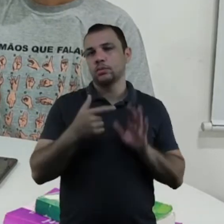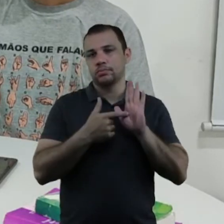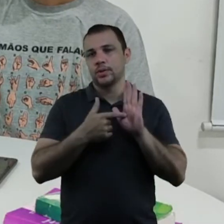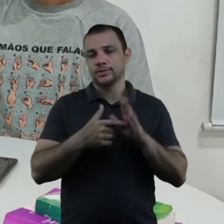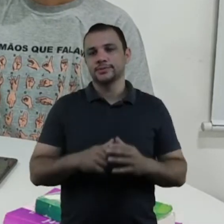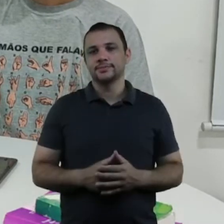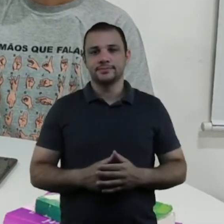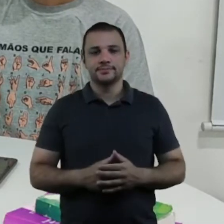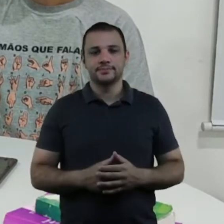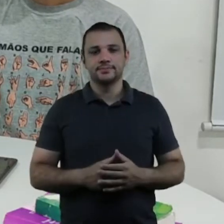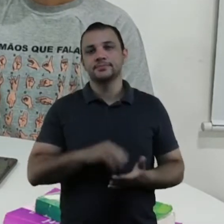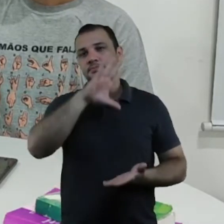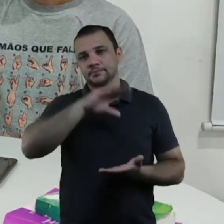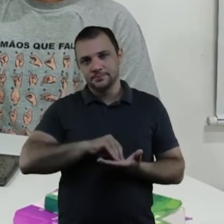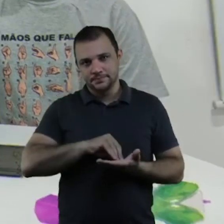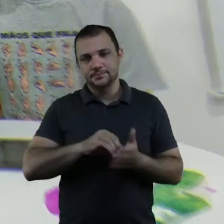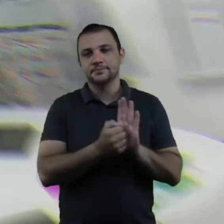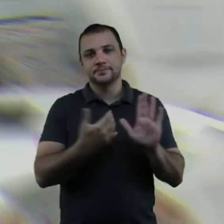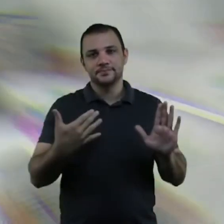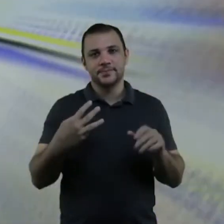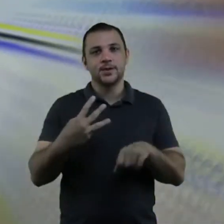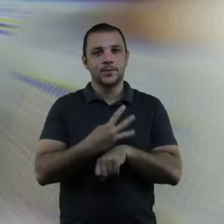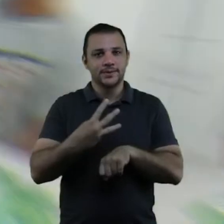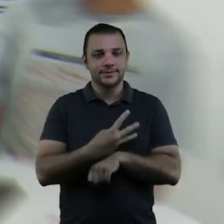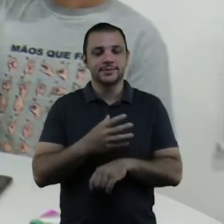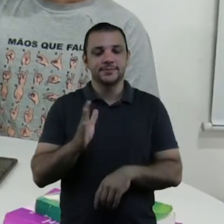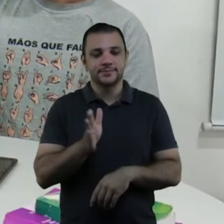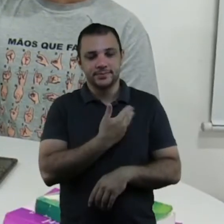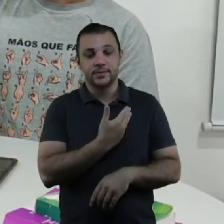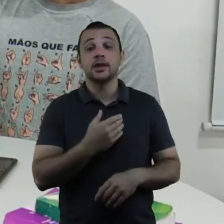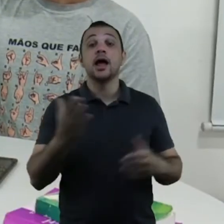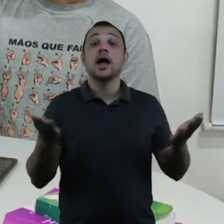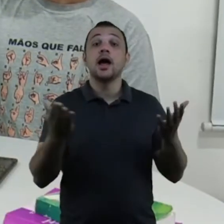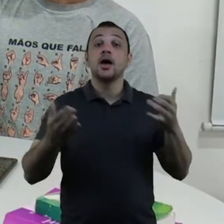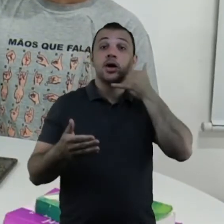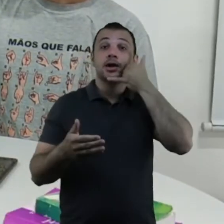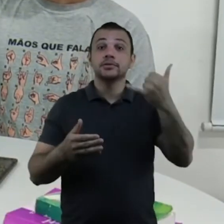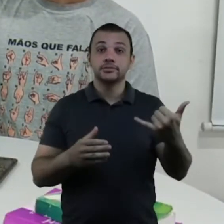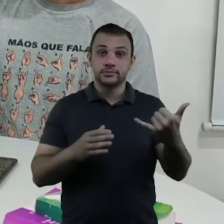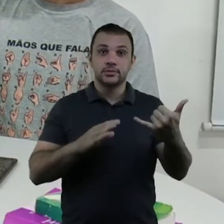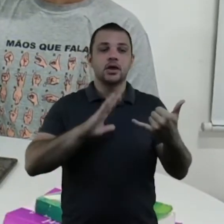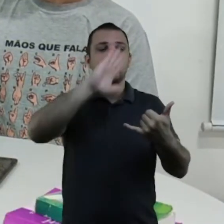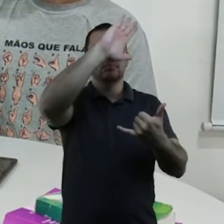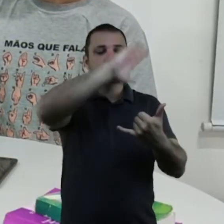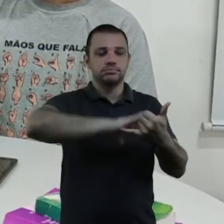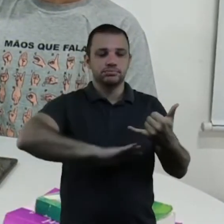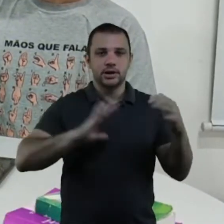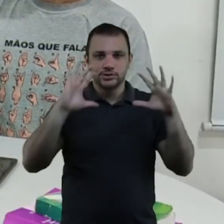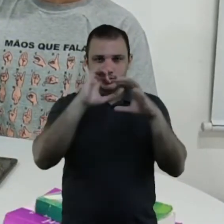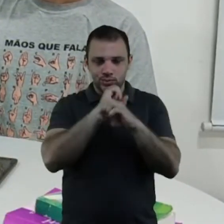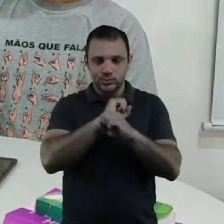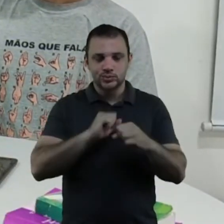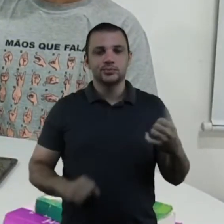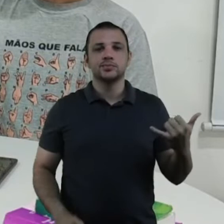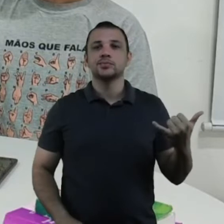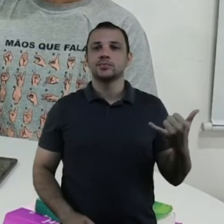Só demonstração. Vamos sair aqui do aplicativo. Agora nós vamos desligar a tela. Cortina